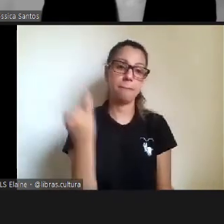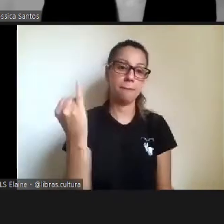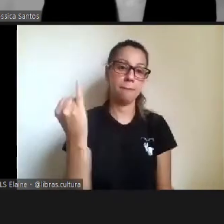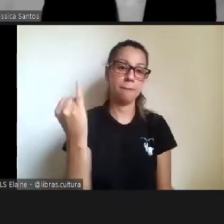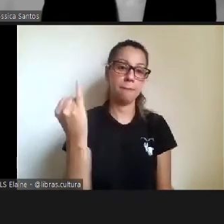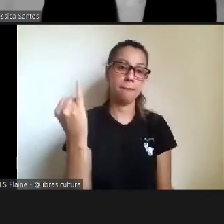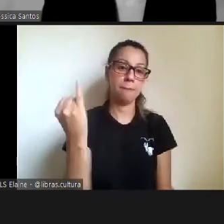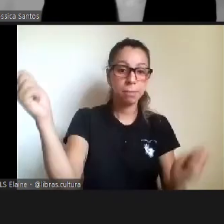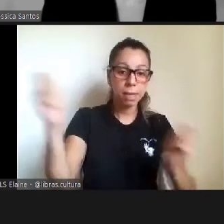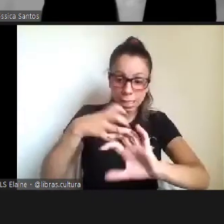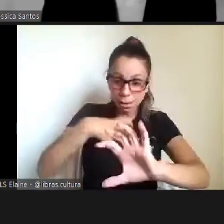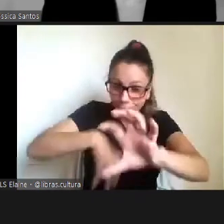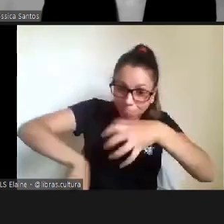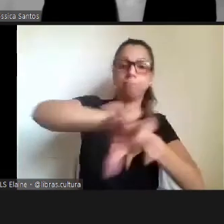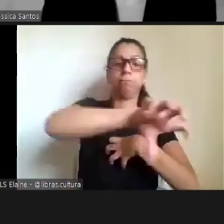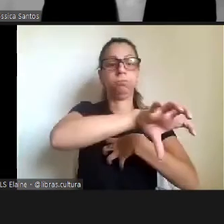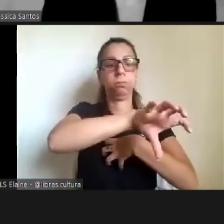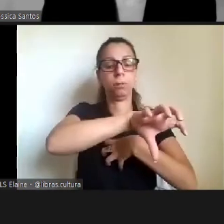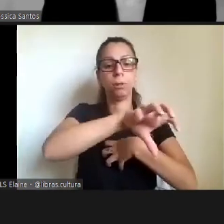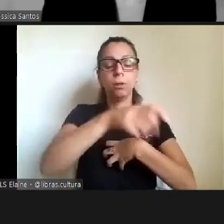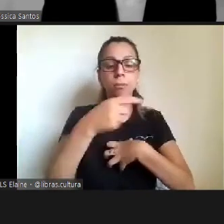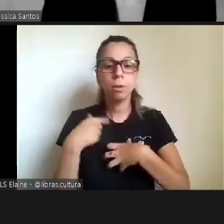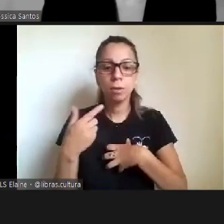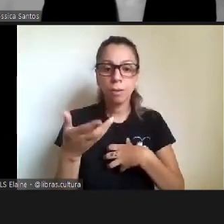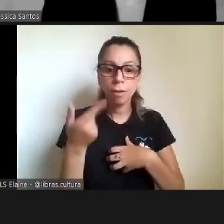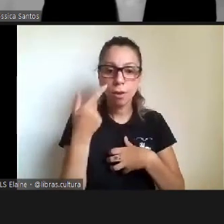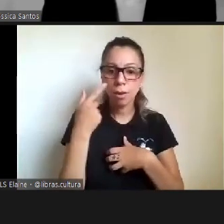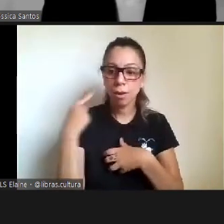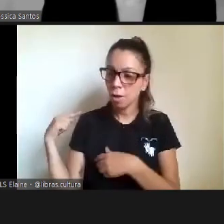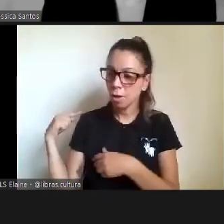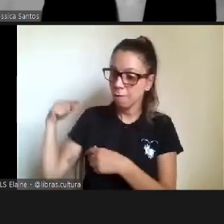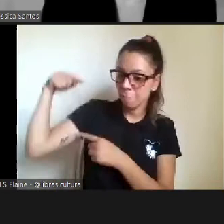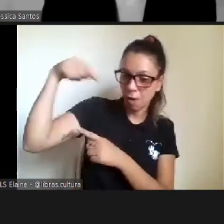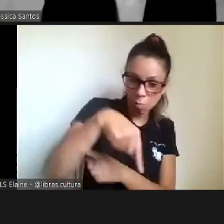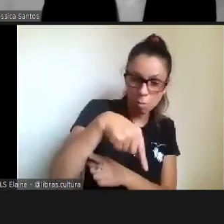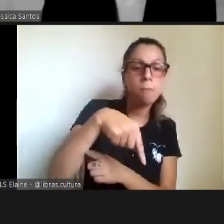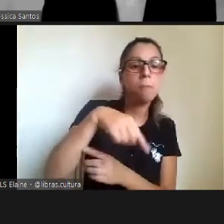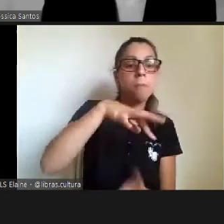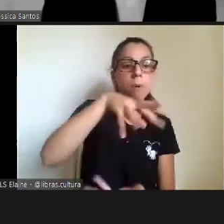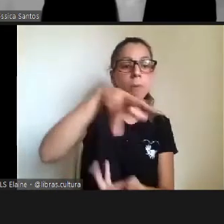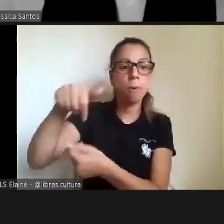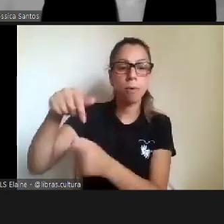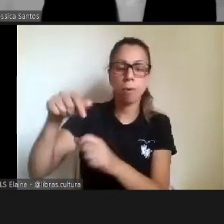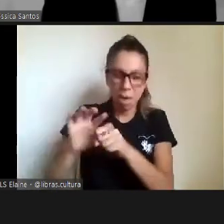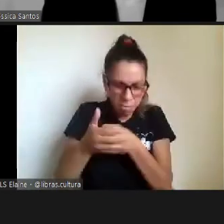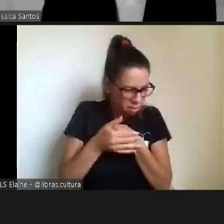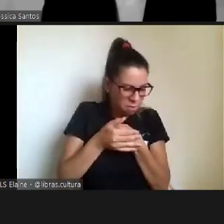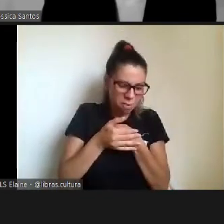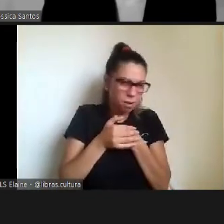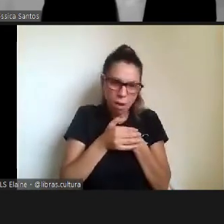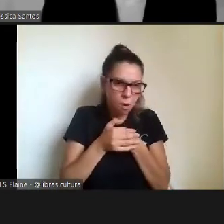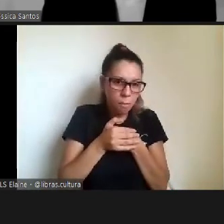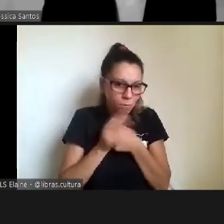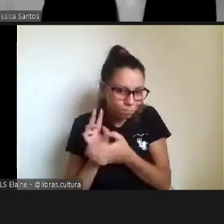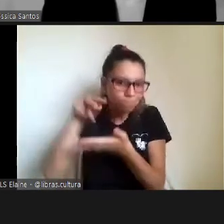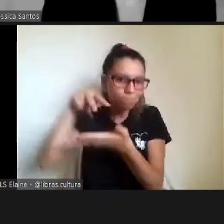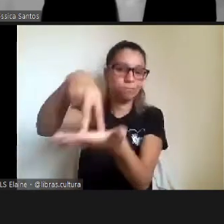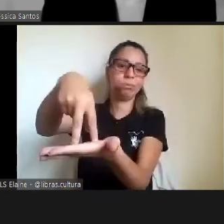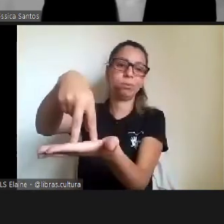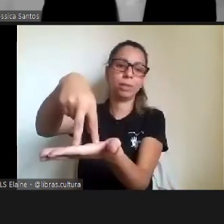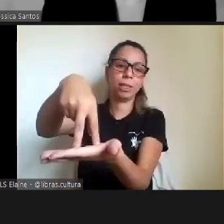sensibilidades, trazer, eu venho para o mundo, mas não venho me escondendo. Eu vou junto, mas eu vou como eu